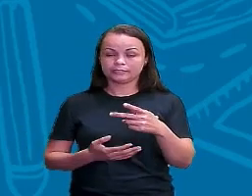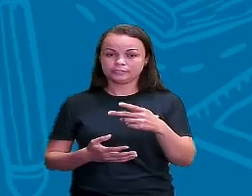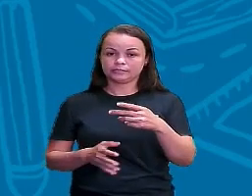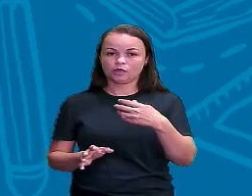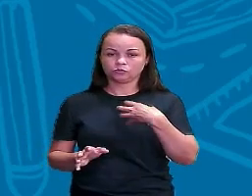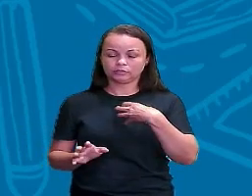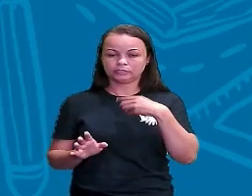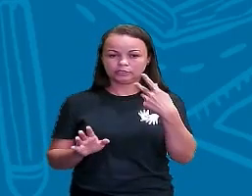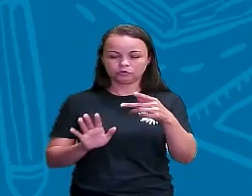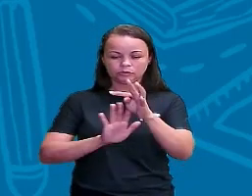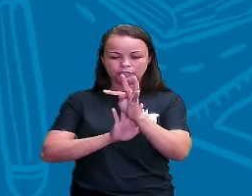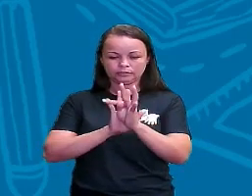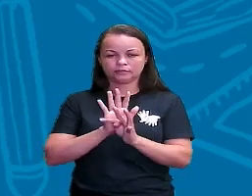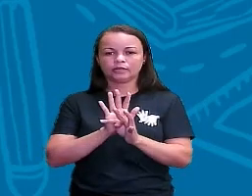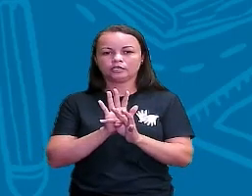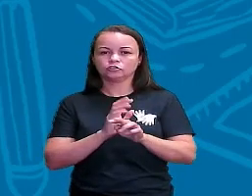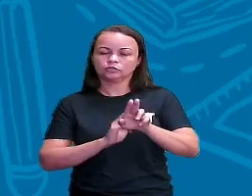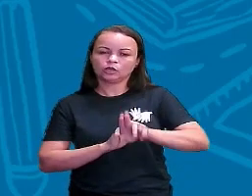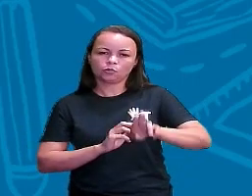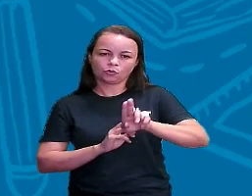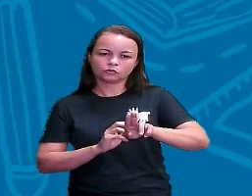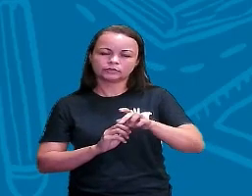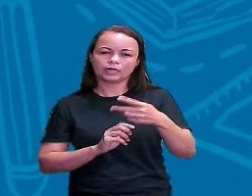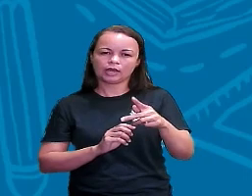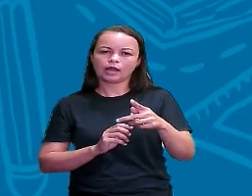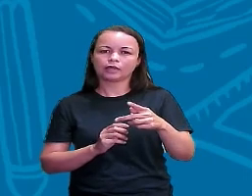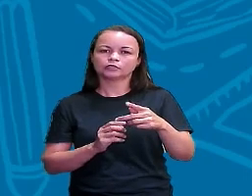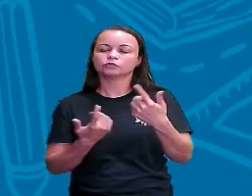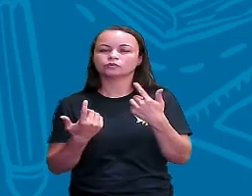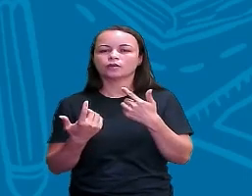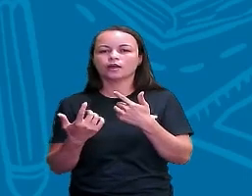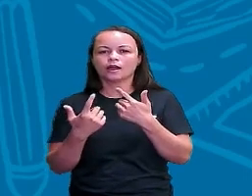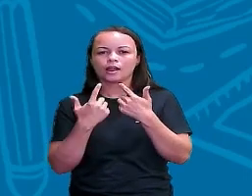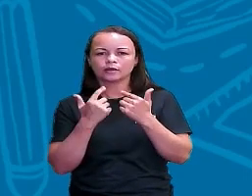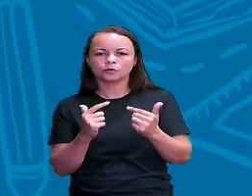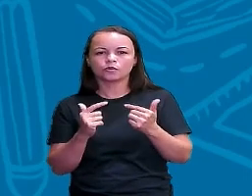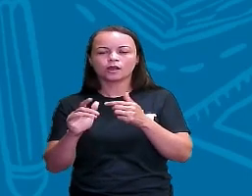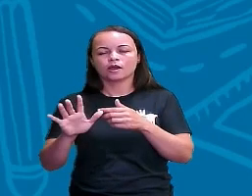sentido aí desse texto, a linguagem utilizada é sempre a linguagem denotativa.